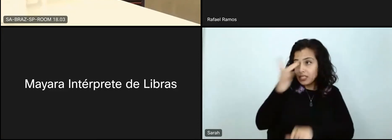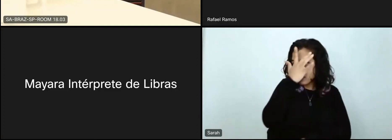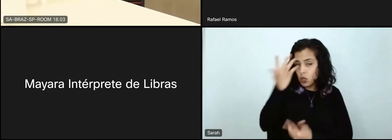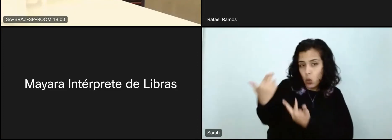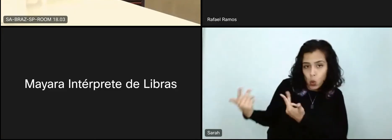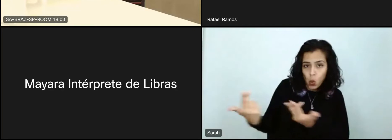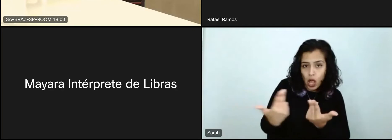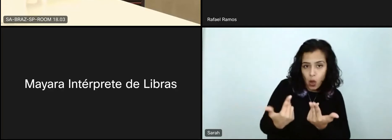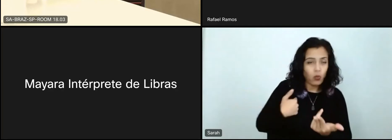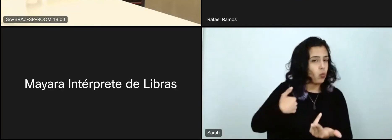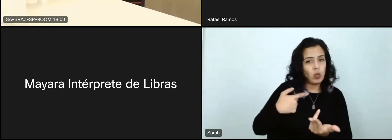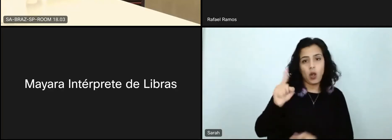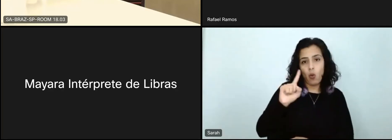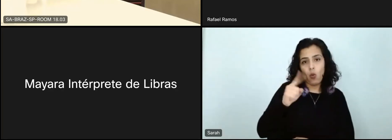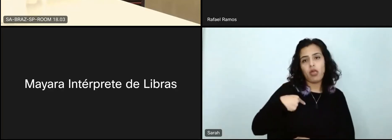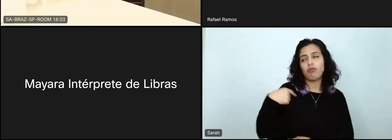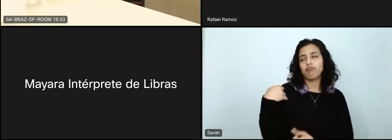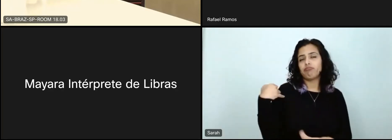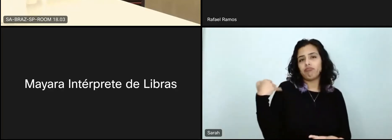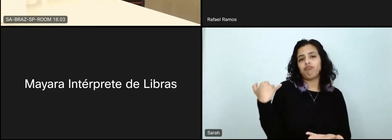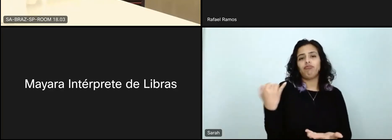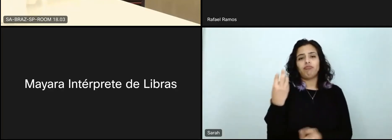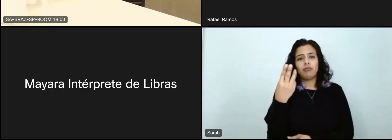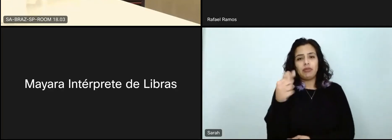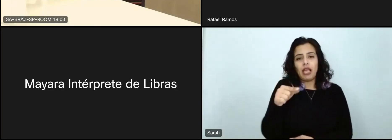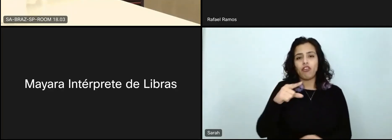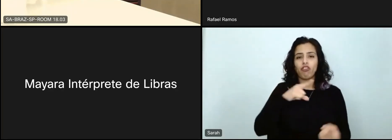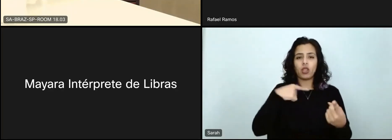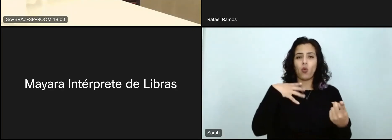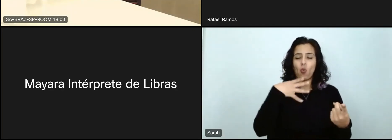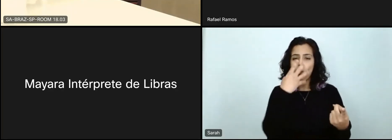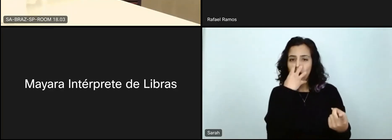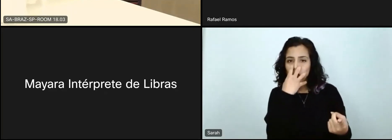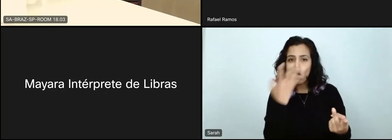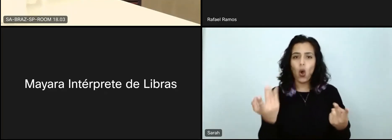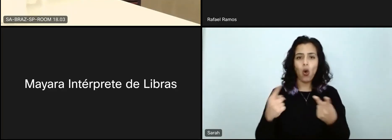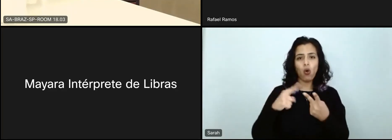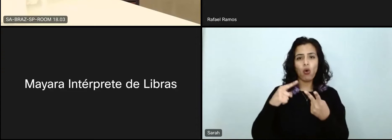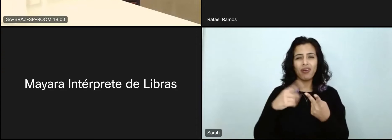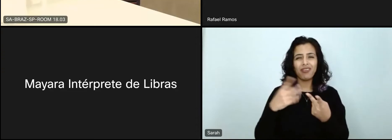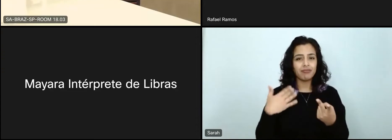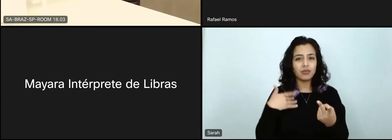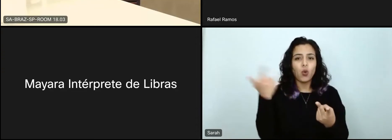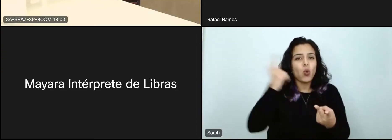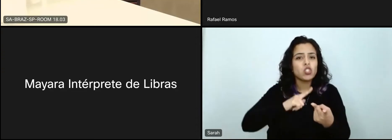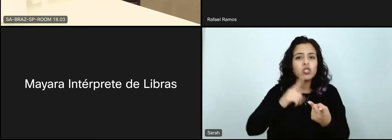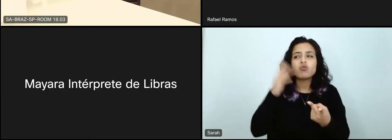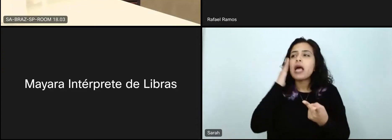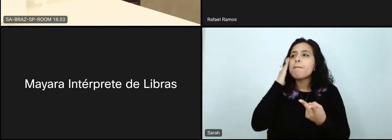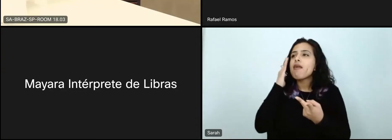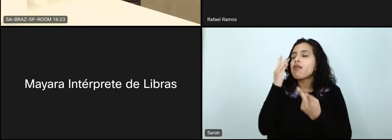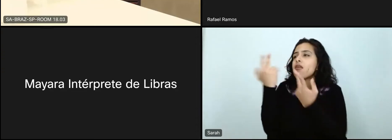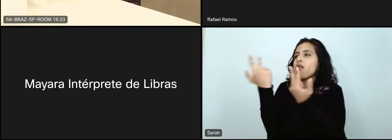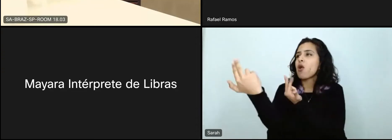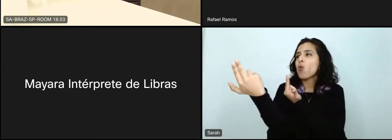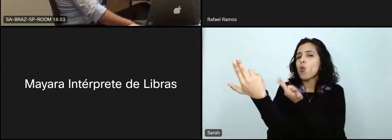e olhar, abrir a janela e ver a vida do Cauê. Isso não existe, sabe? Exato. E aí eu acho que entra bem a fala do Moisés,